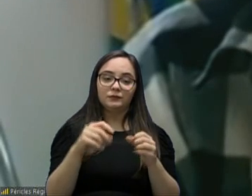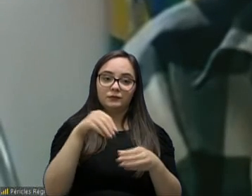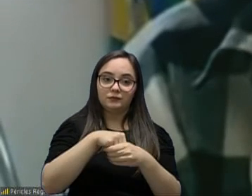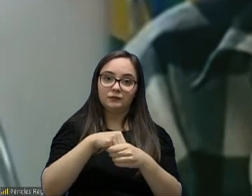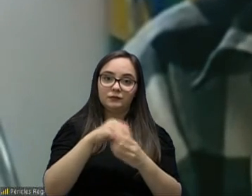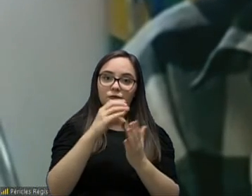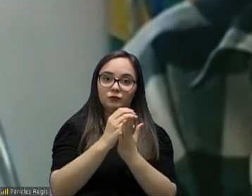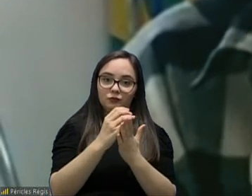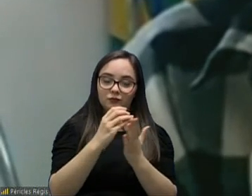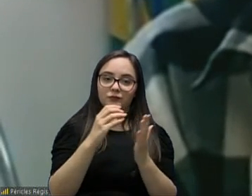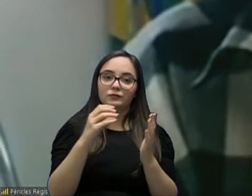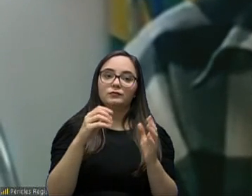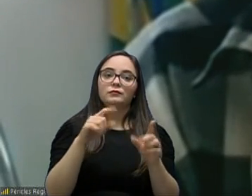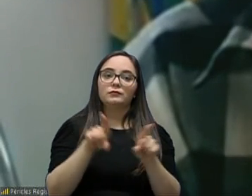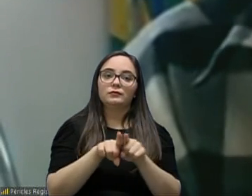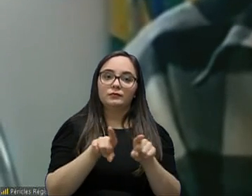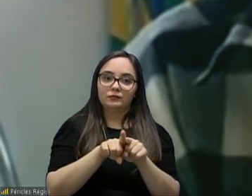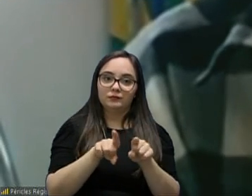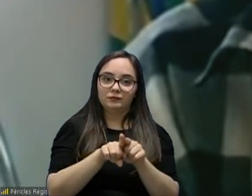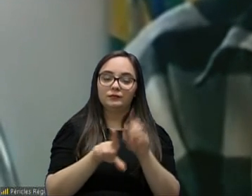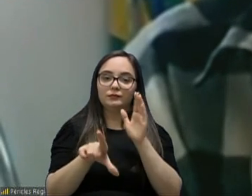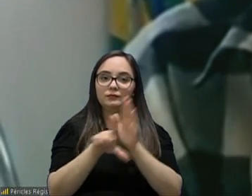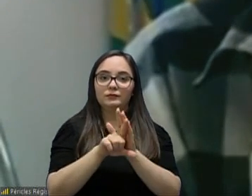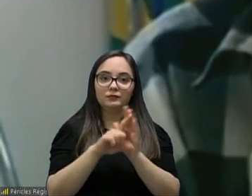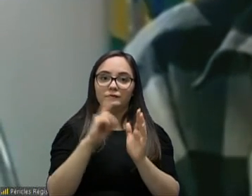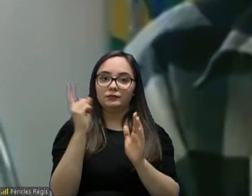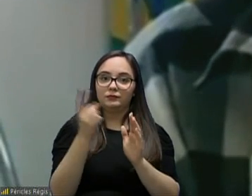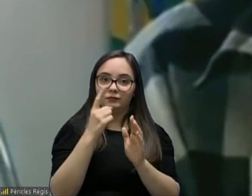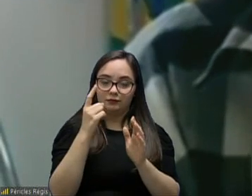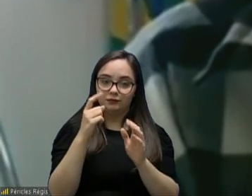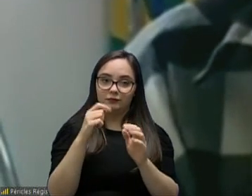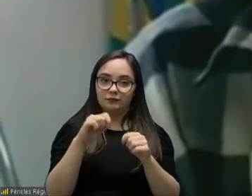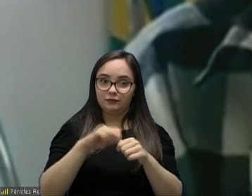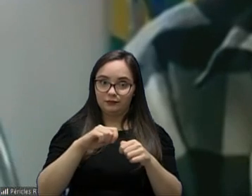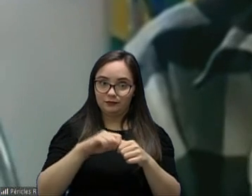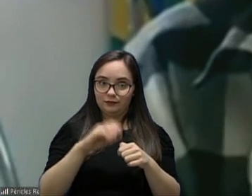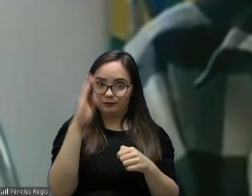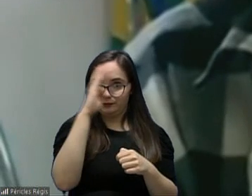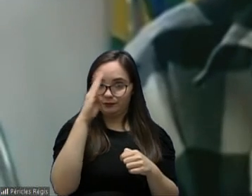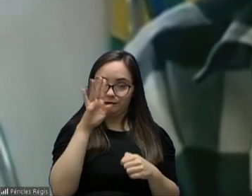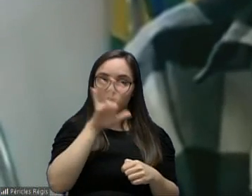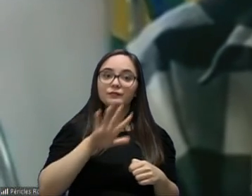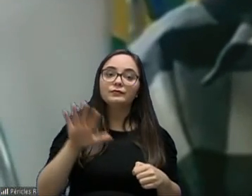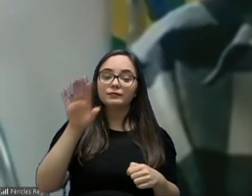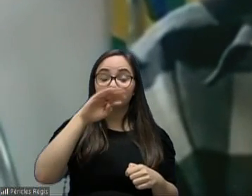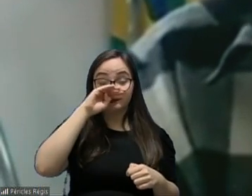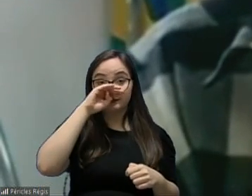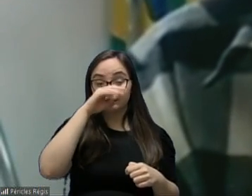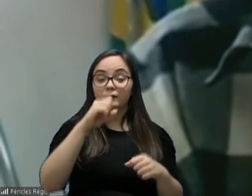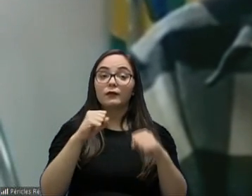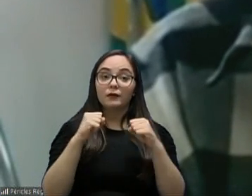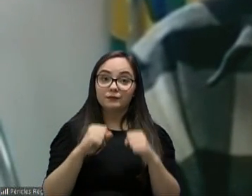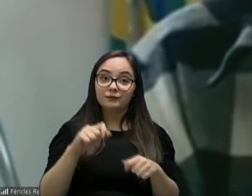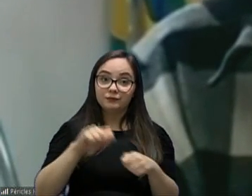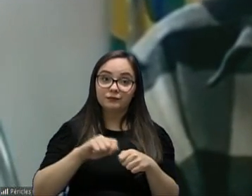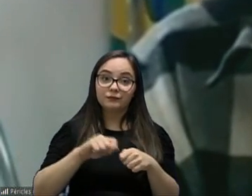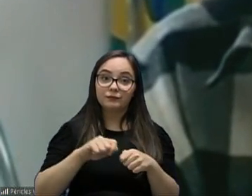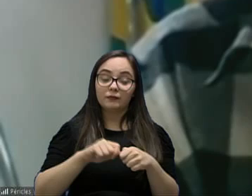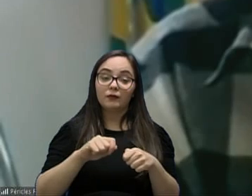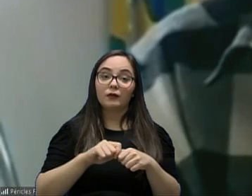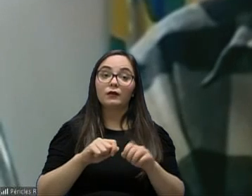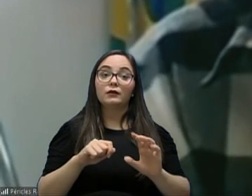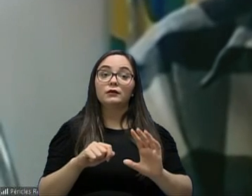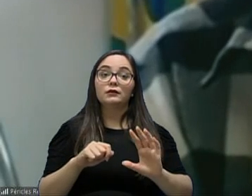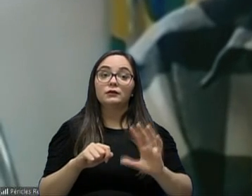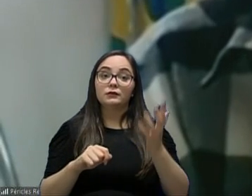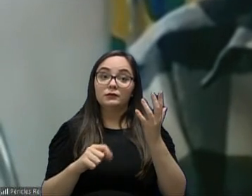legislação infraconstitucional autorização legislativa específica, Sua execução somente poderá ocorrer mediante a existência de